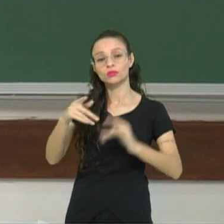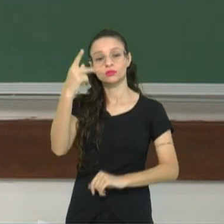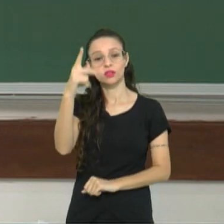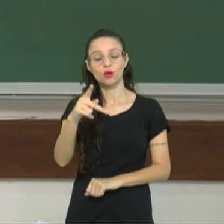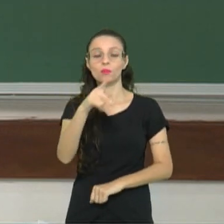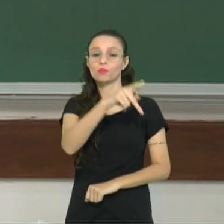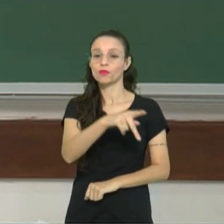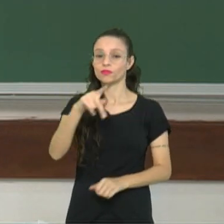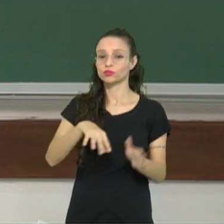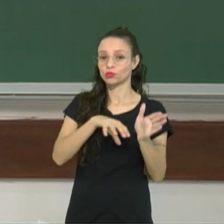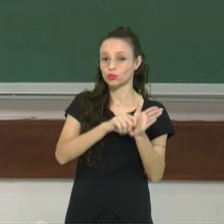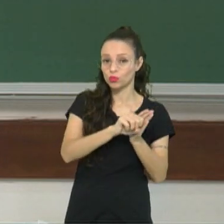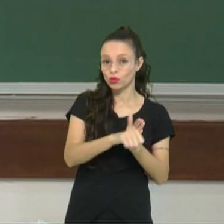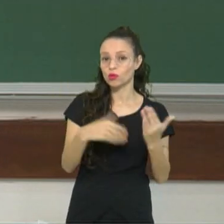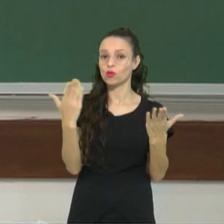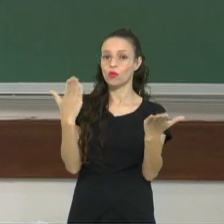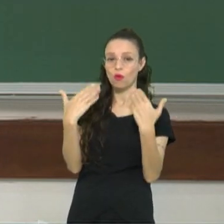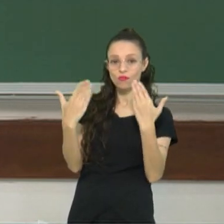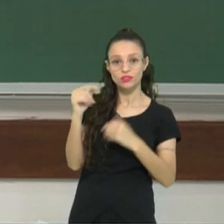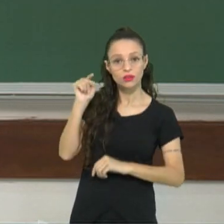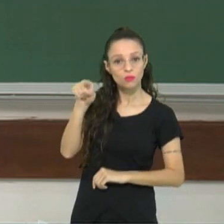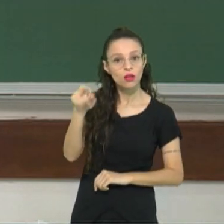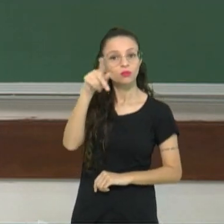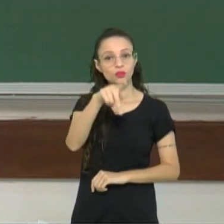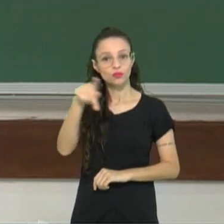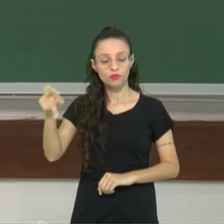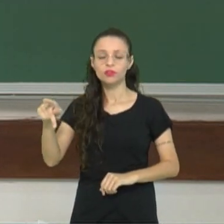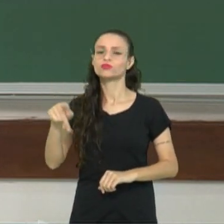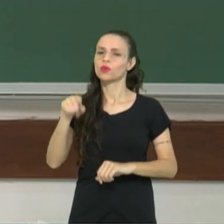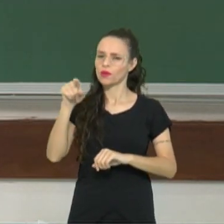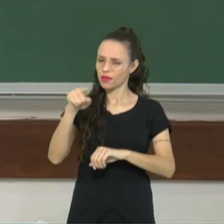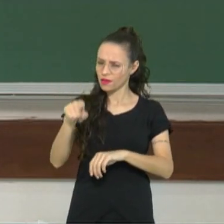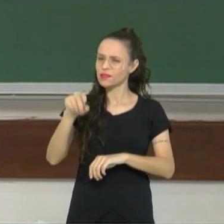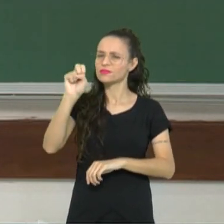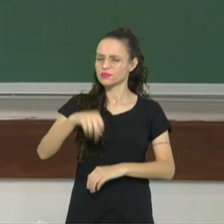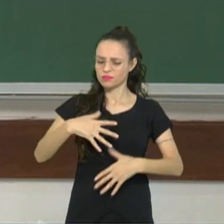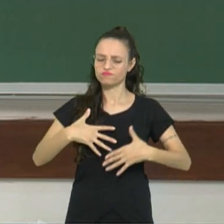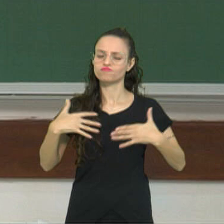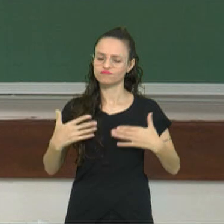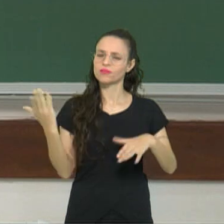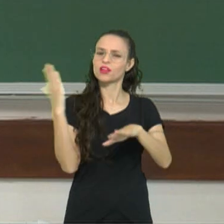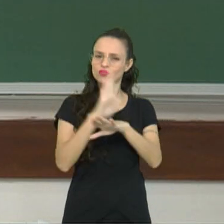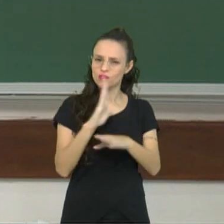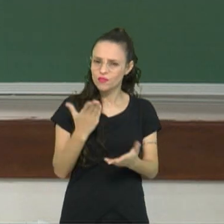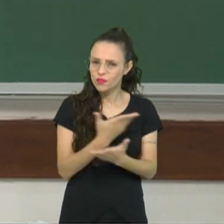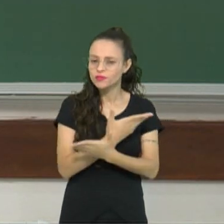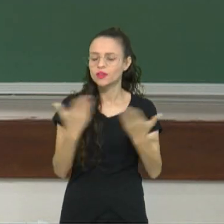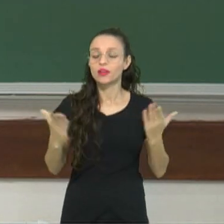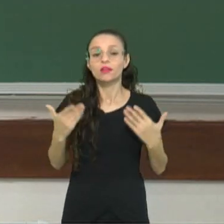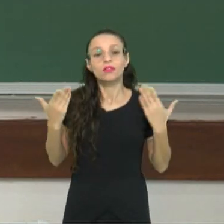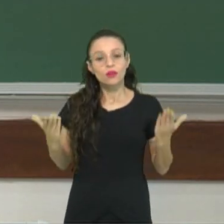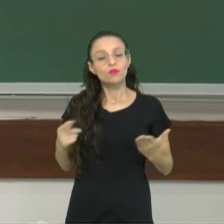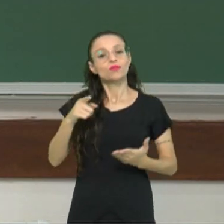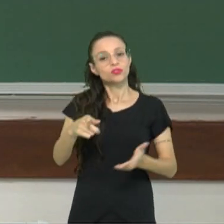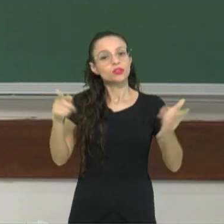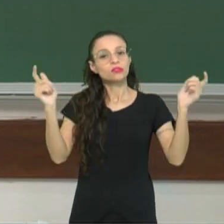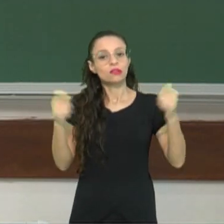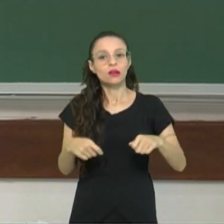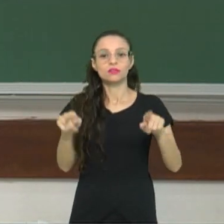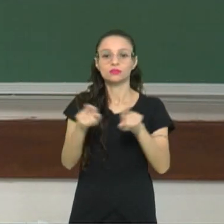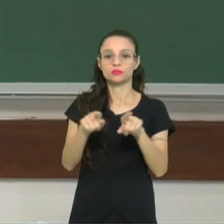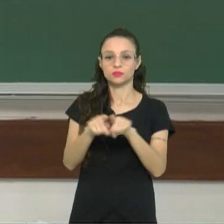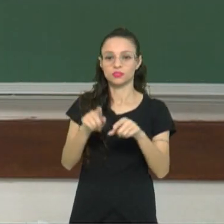pode acessar, conversar com ele, tirar dúvidas, ele vai ter o maior prazer em te ajudar, né? Você tem a possibilidade